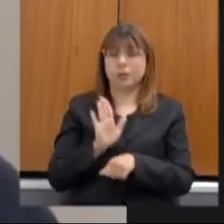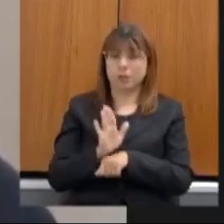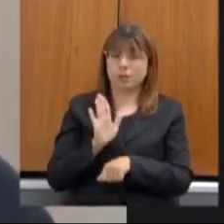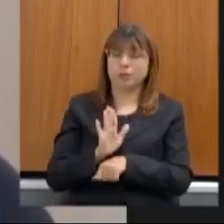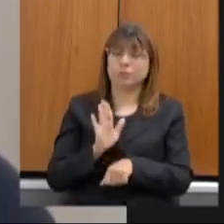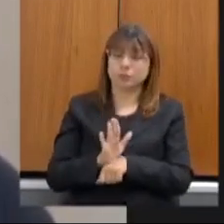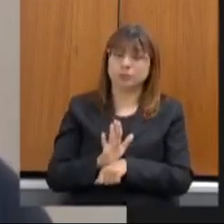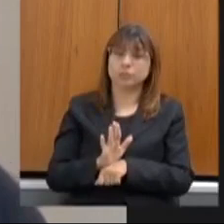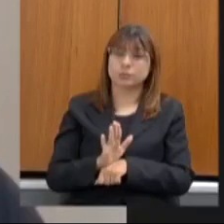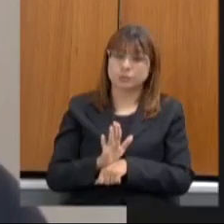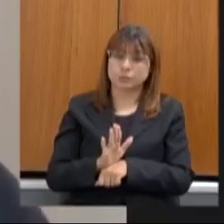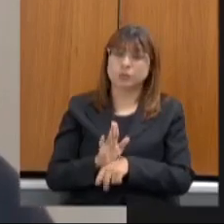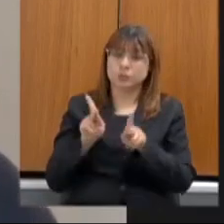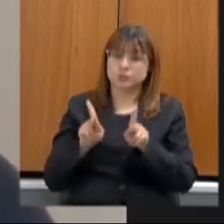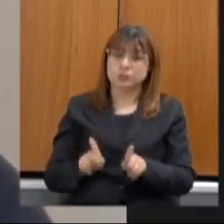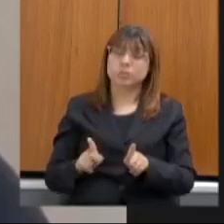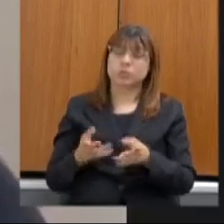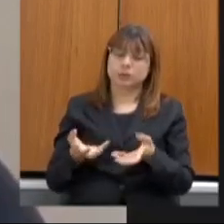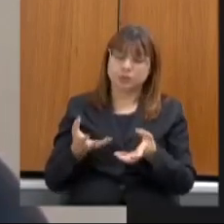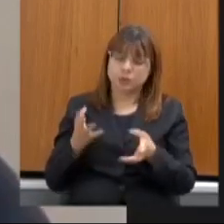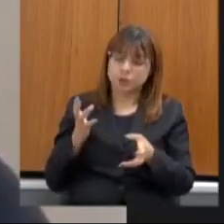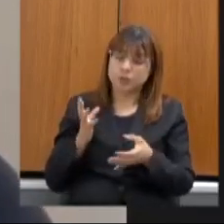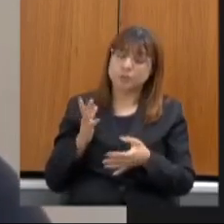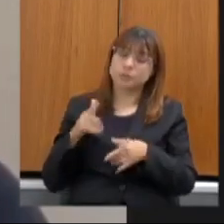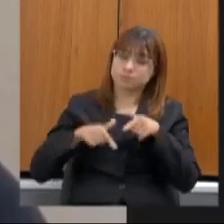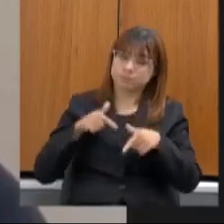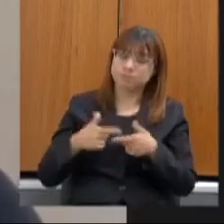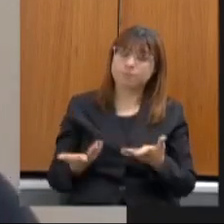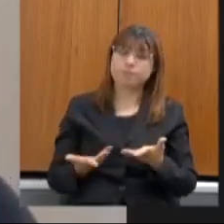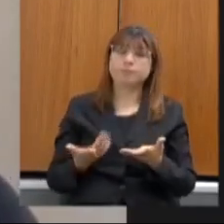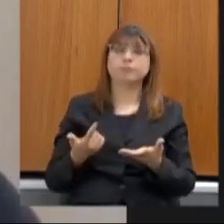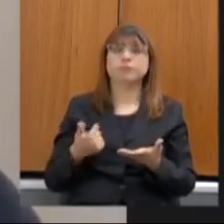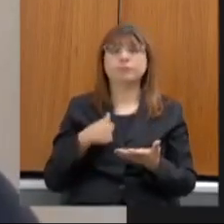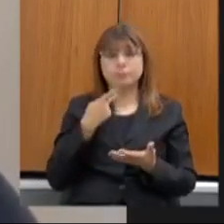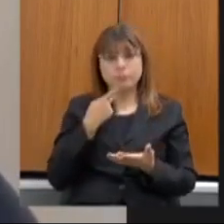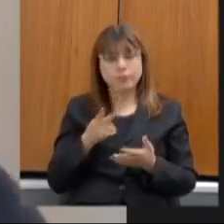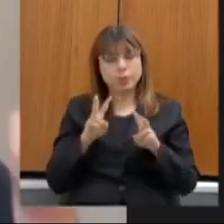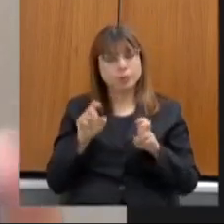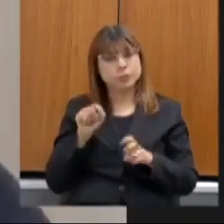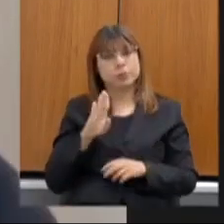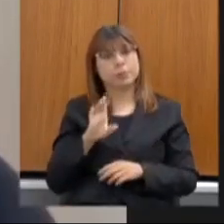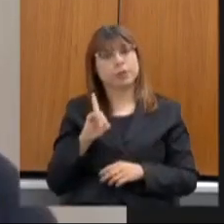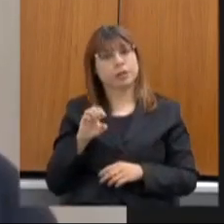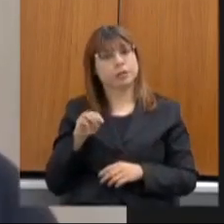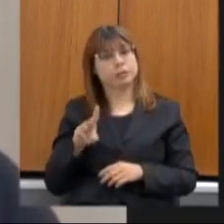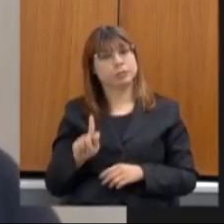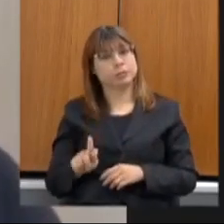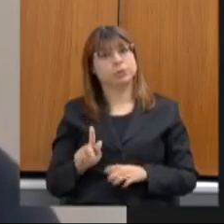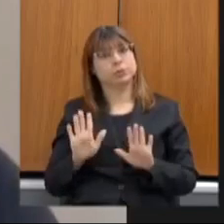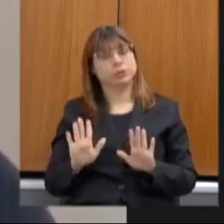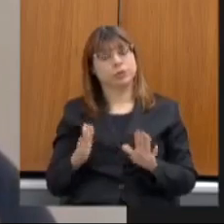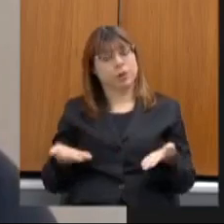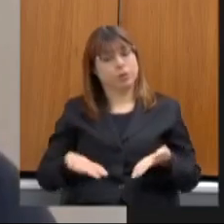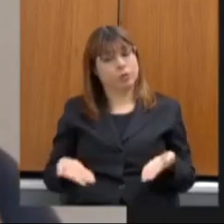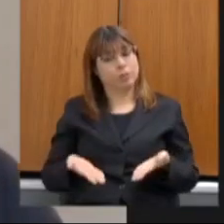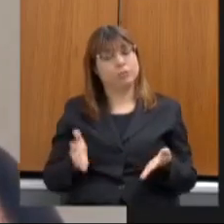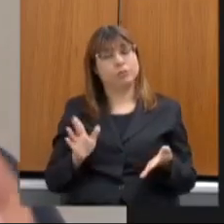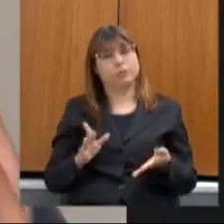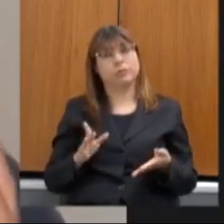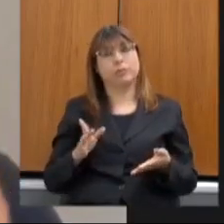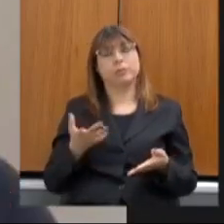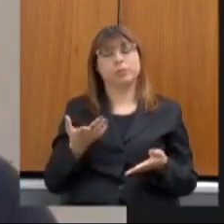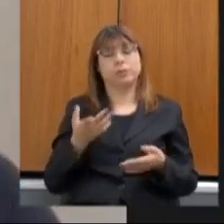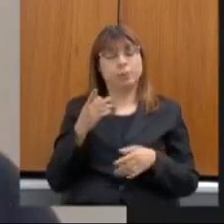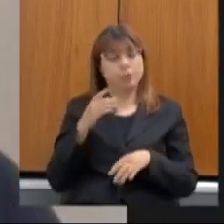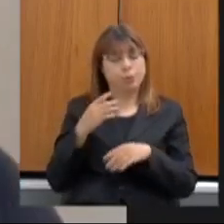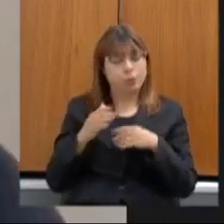ajudam e quem efetivamente que é produzir então é minha crítico do bdmg do jeito que tá o governo vai malhar em